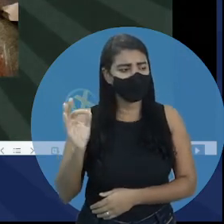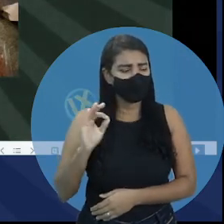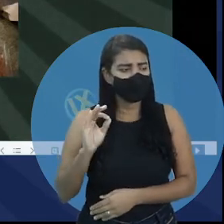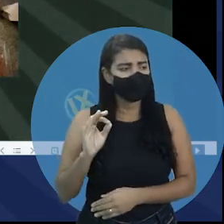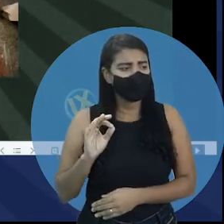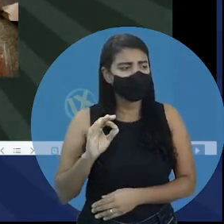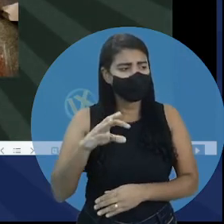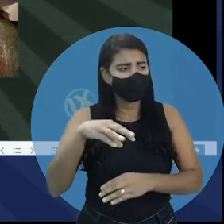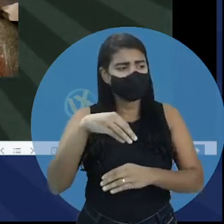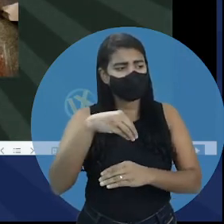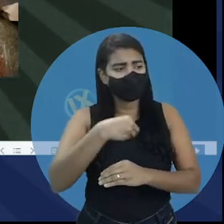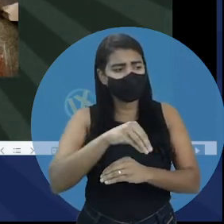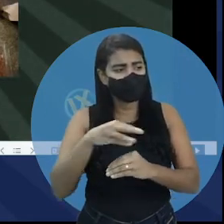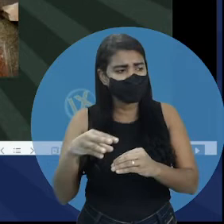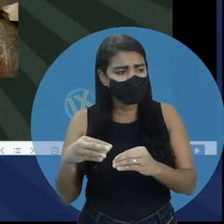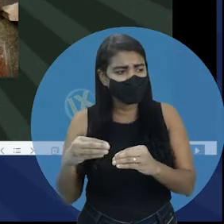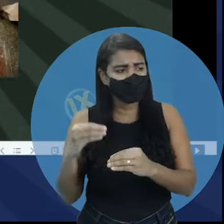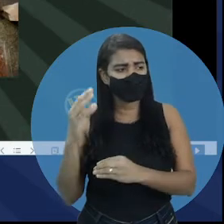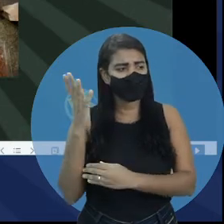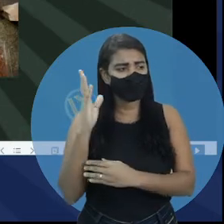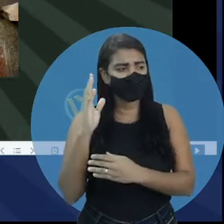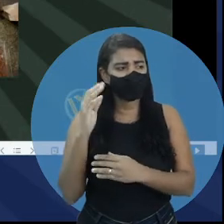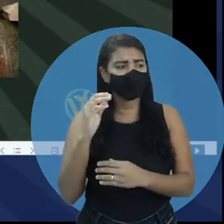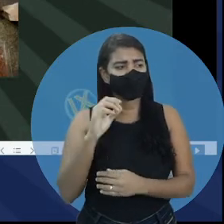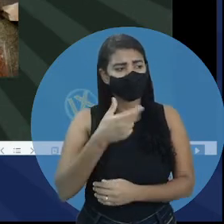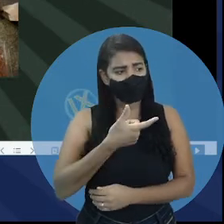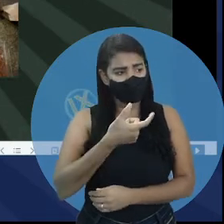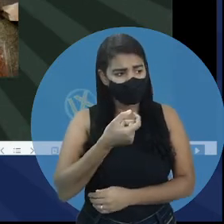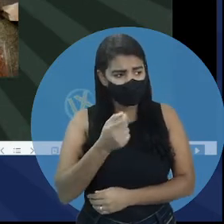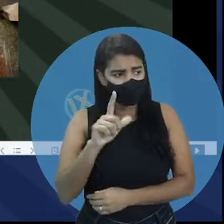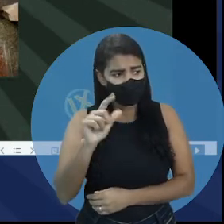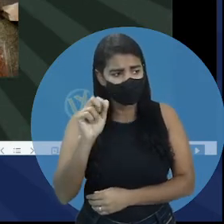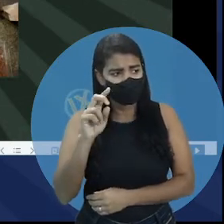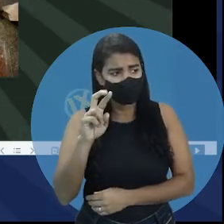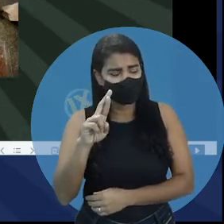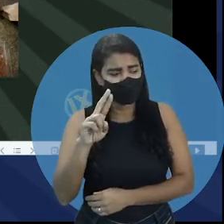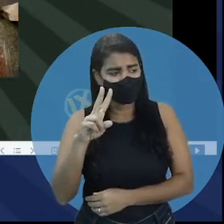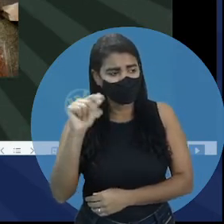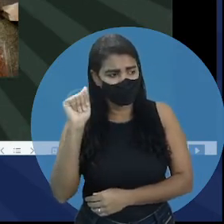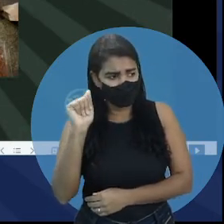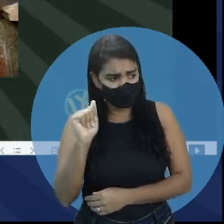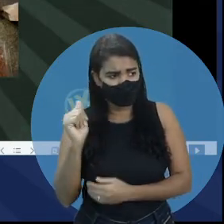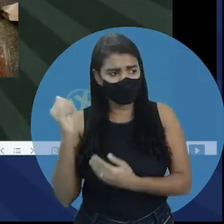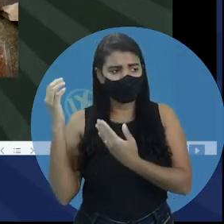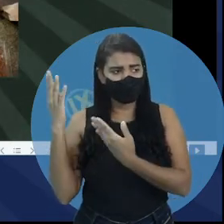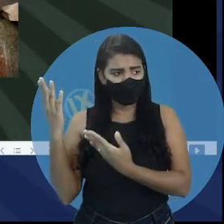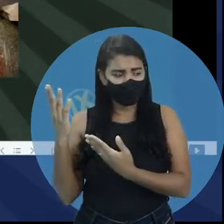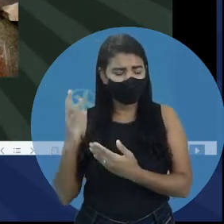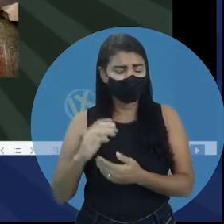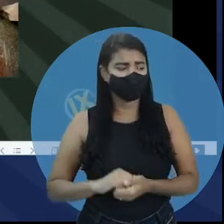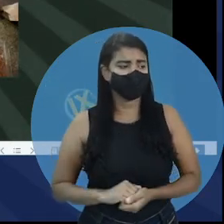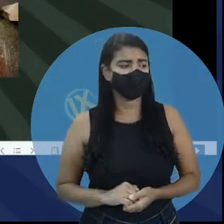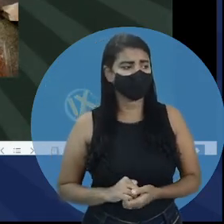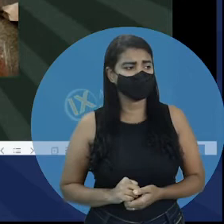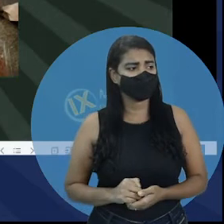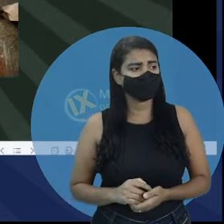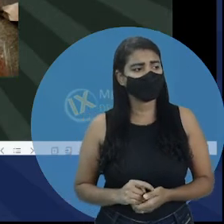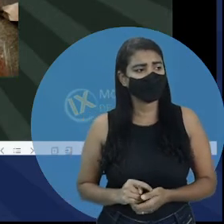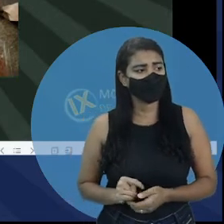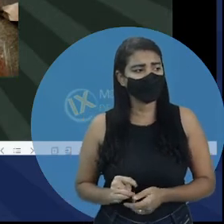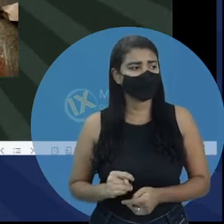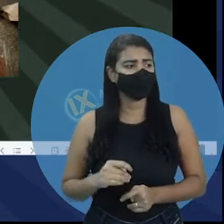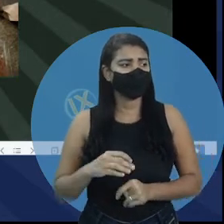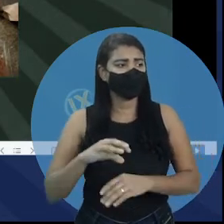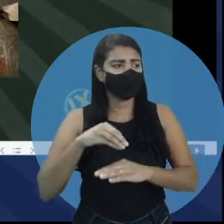cada concentração de cada planta 20 larvas. Como as larvas de Aedes aegypti, elas são muito fotofóbicas,